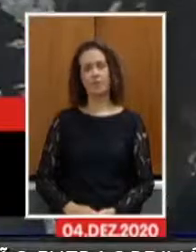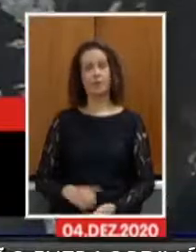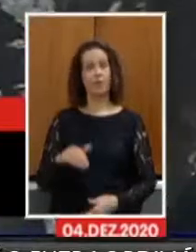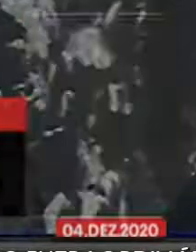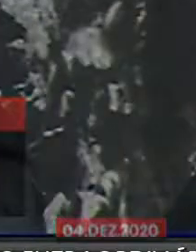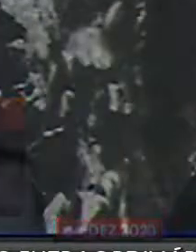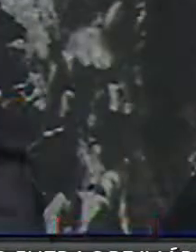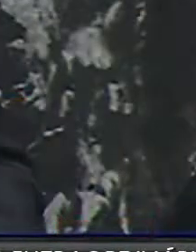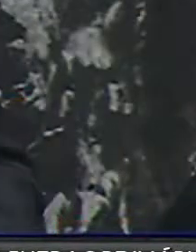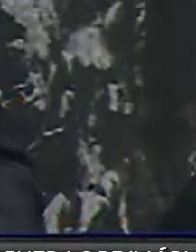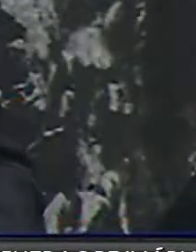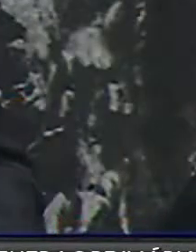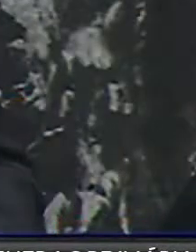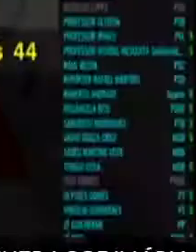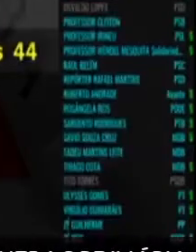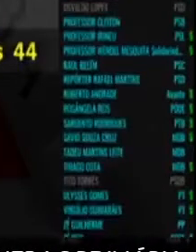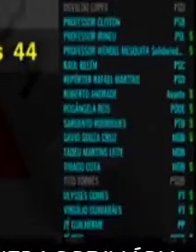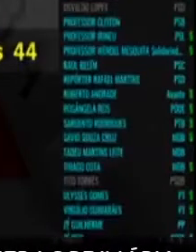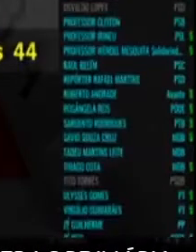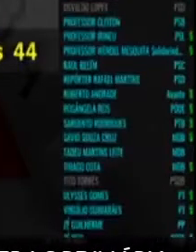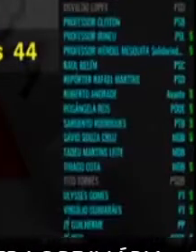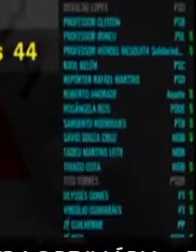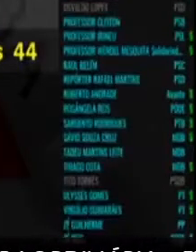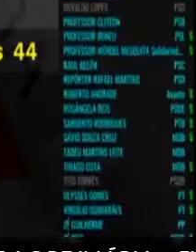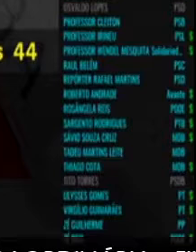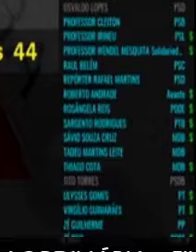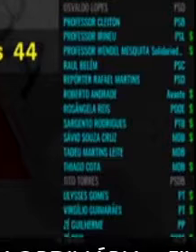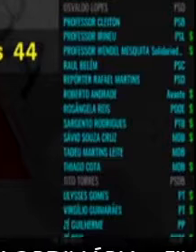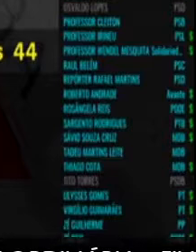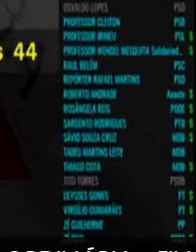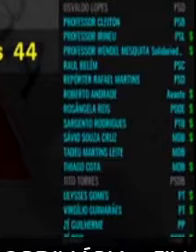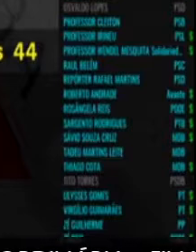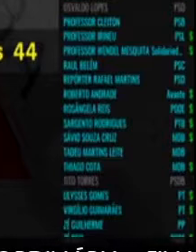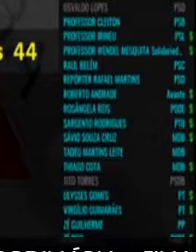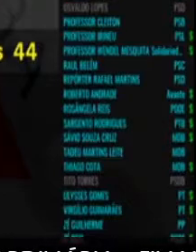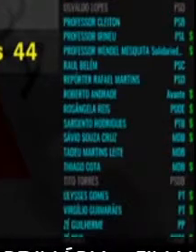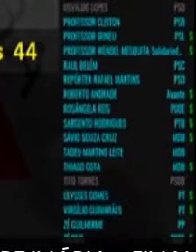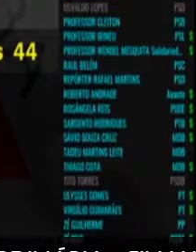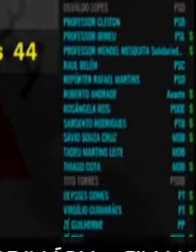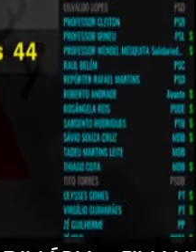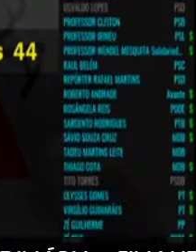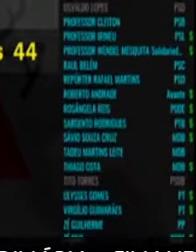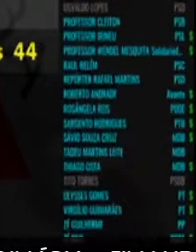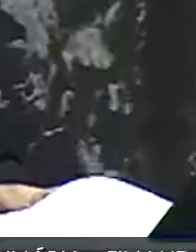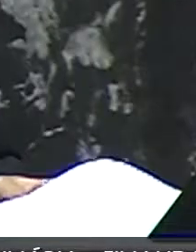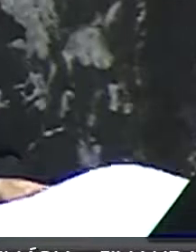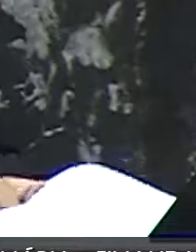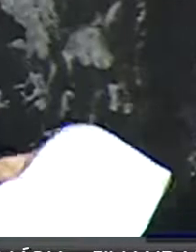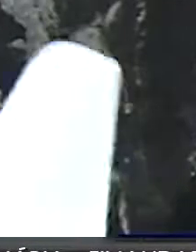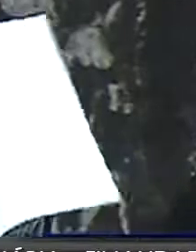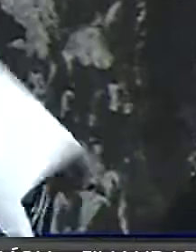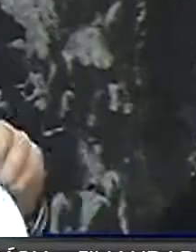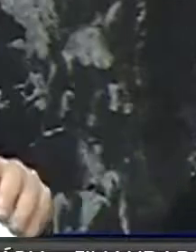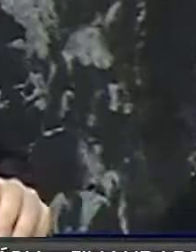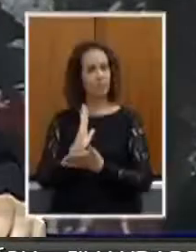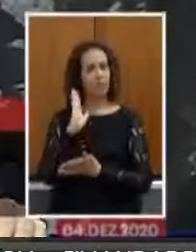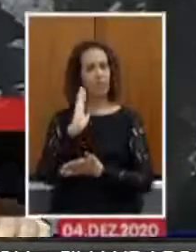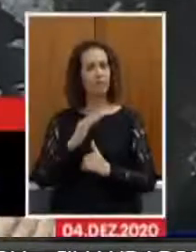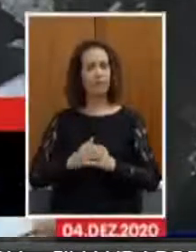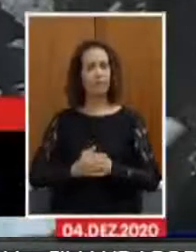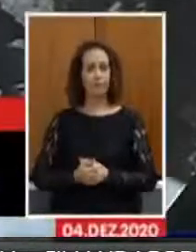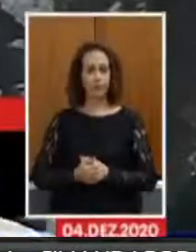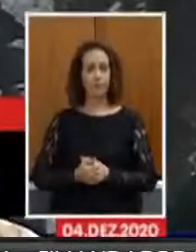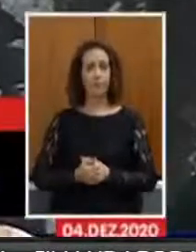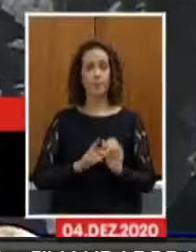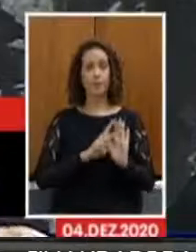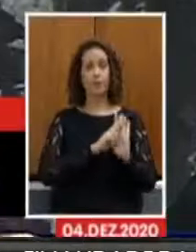Votaram sim, 44, senhoras e senhores deputados, não houve voto não nem branco, portanto está aprovado o parecer. Parecer de redação